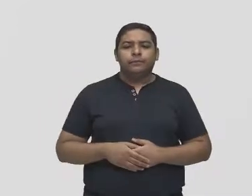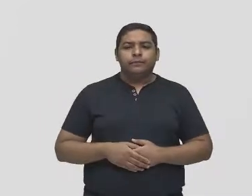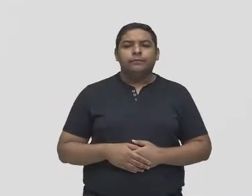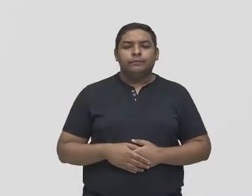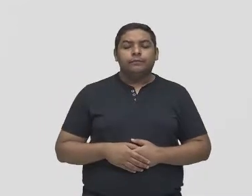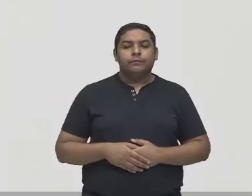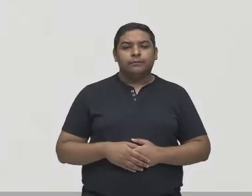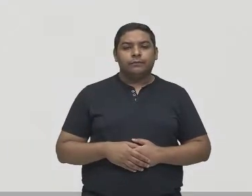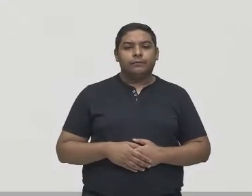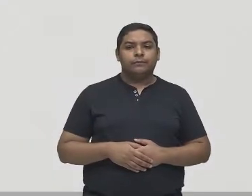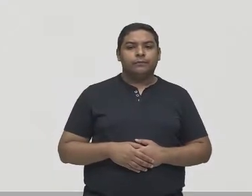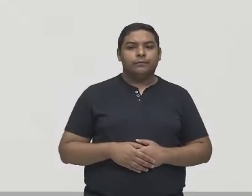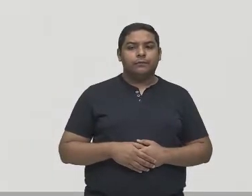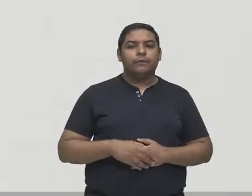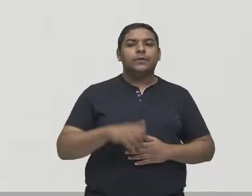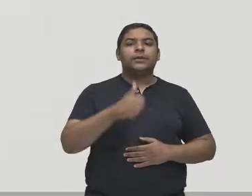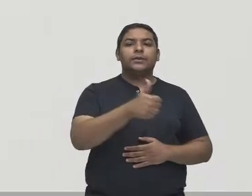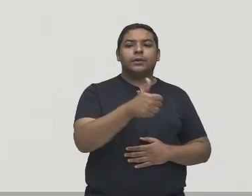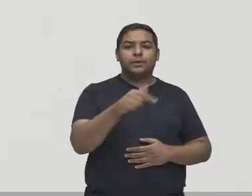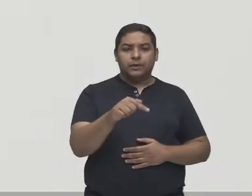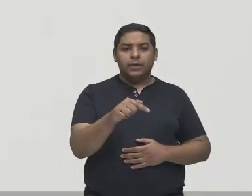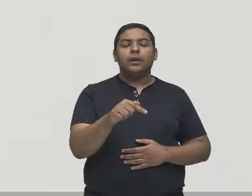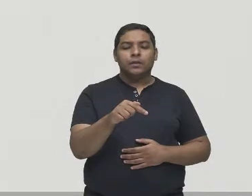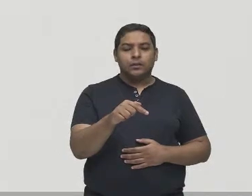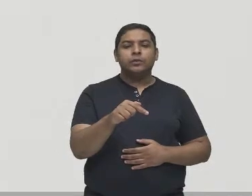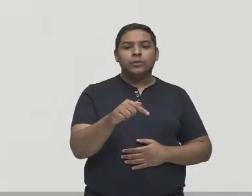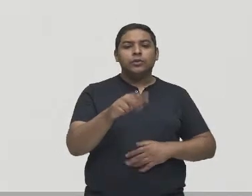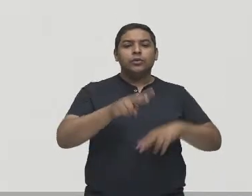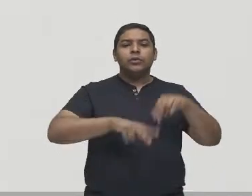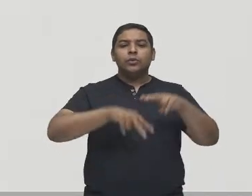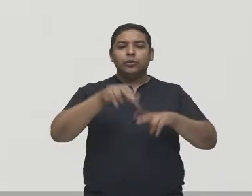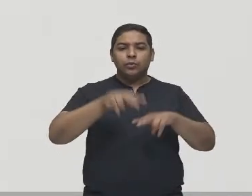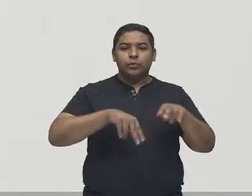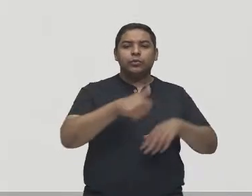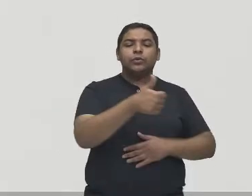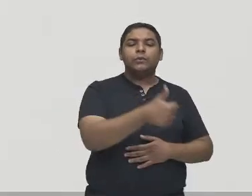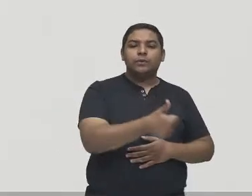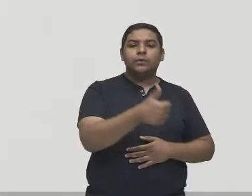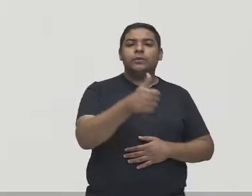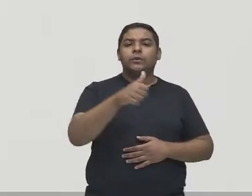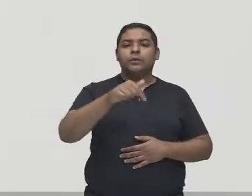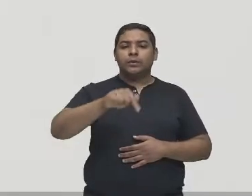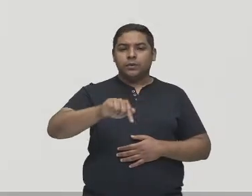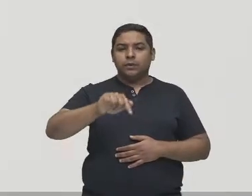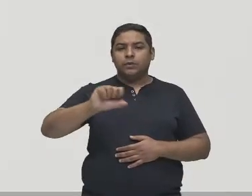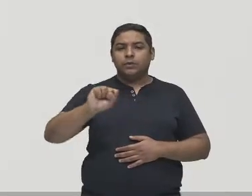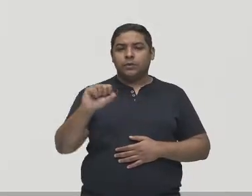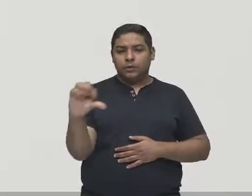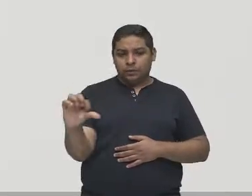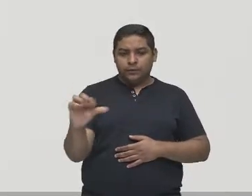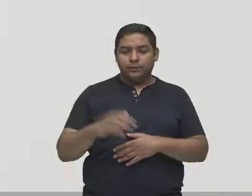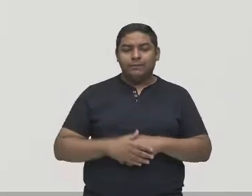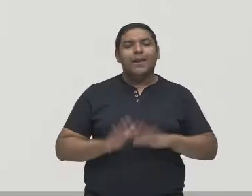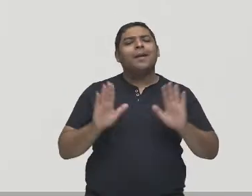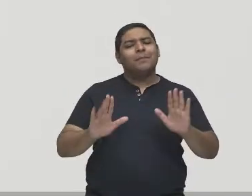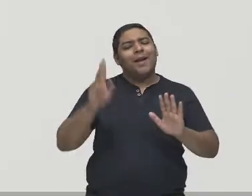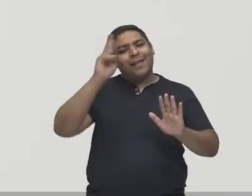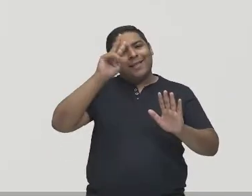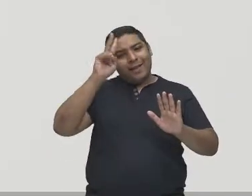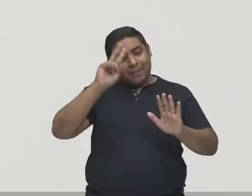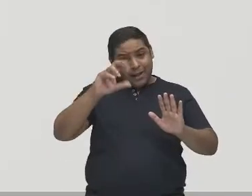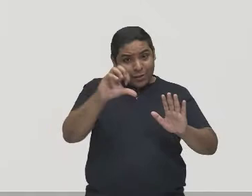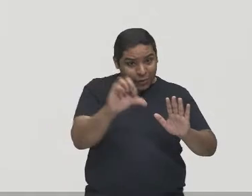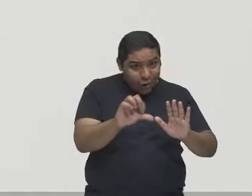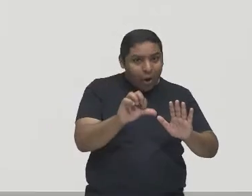propriamente dito em 17 de junho de 1789. Porém, é importante lembrar, gente, que no dia 9